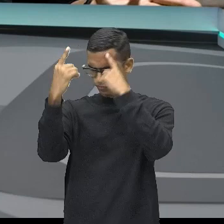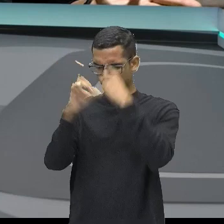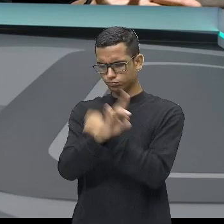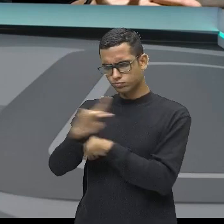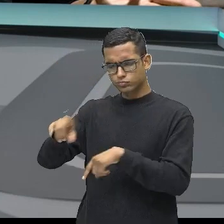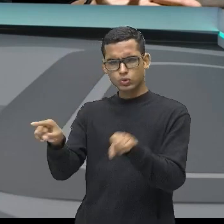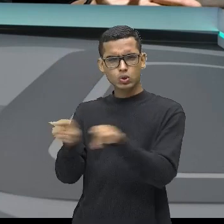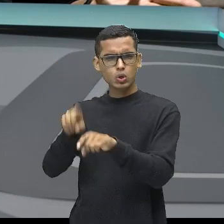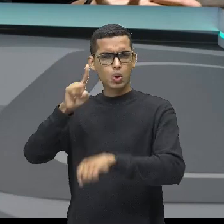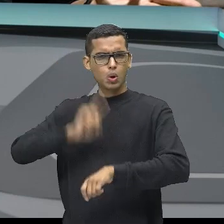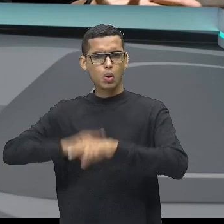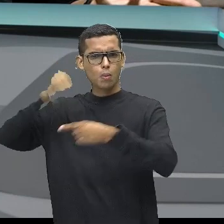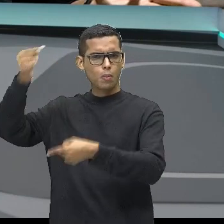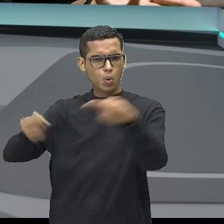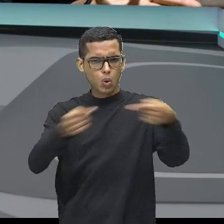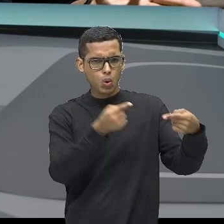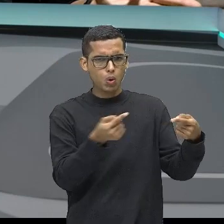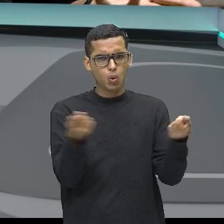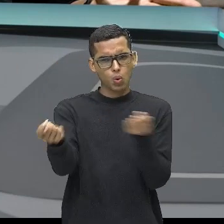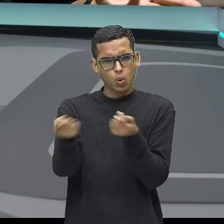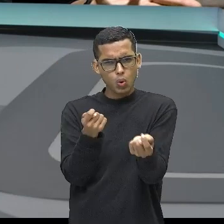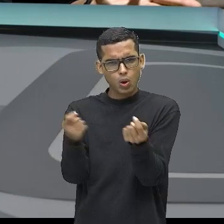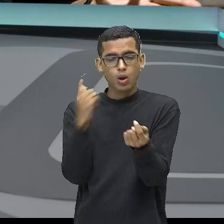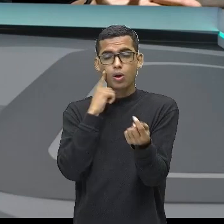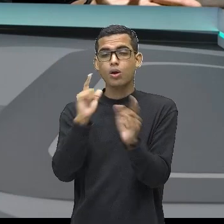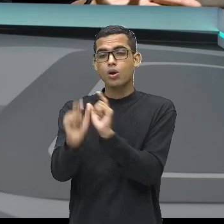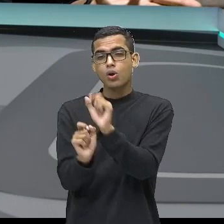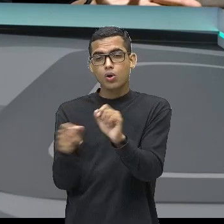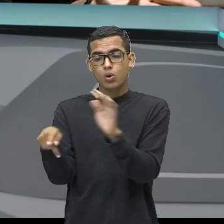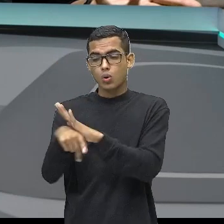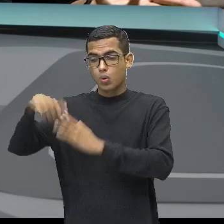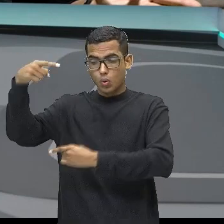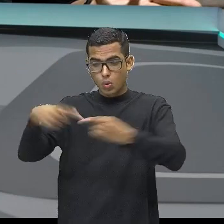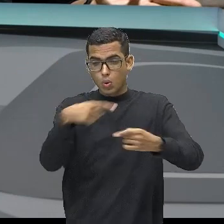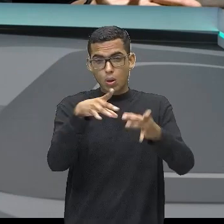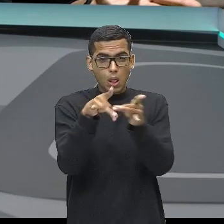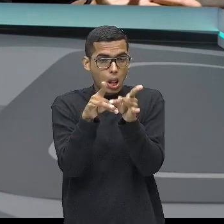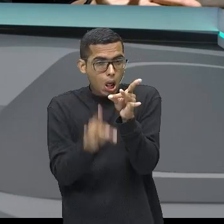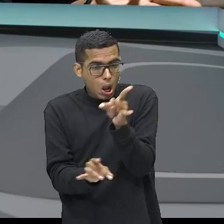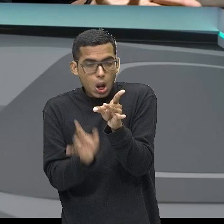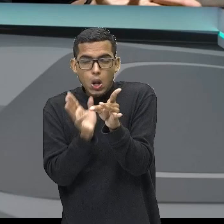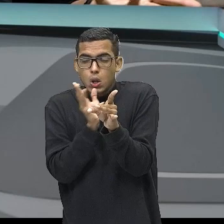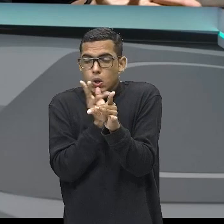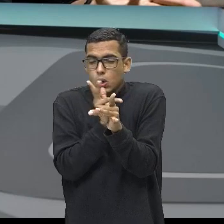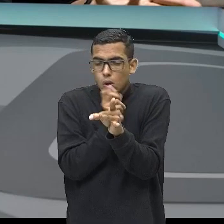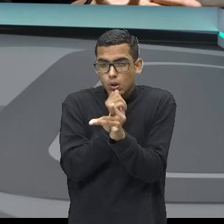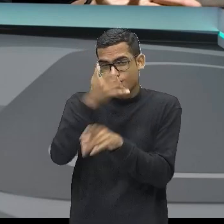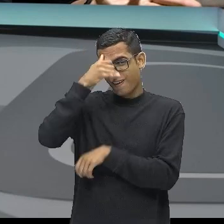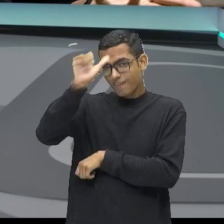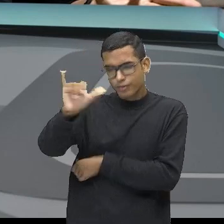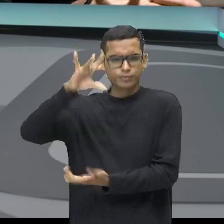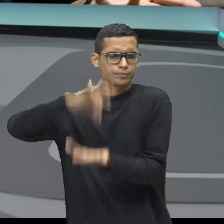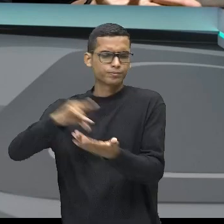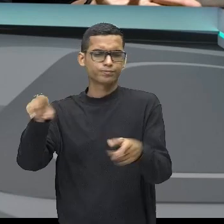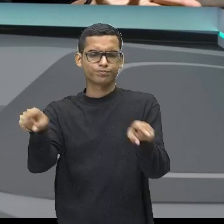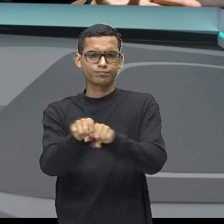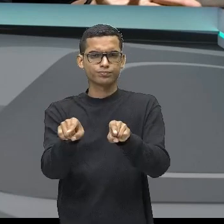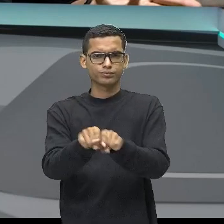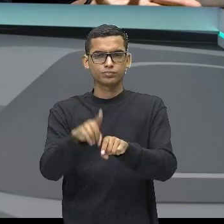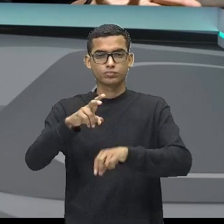debate é uma questão de controle, para que o debate não se estenda demais, certo? E quando a gente tem um